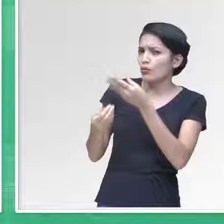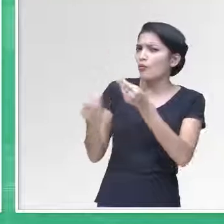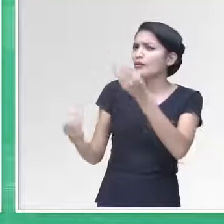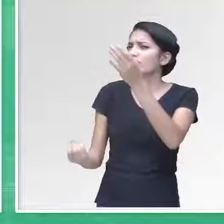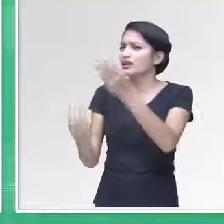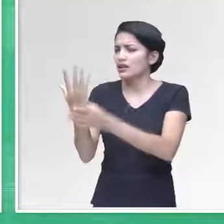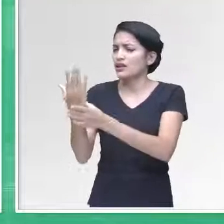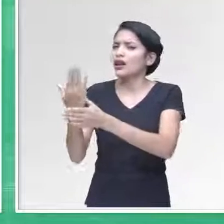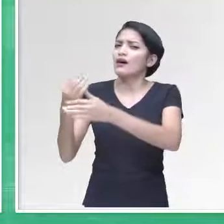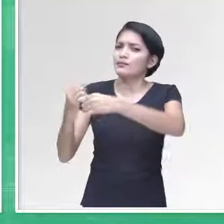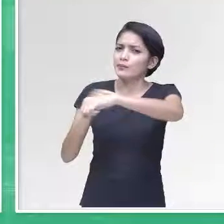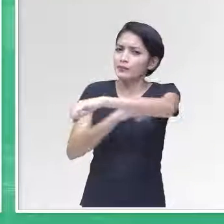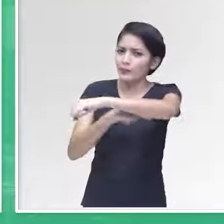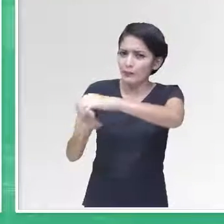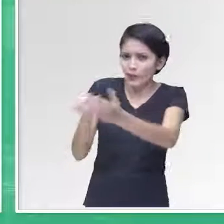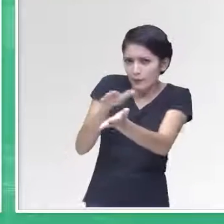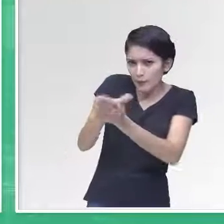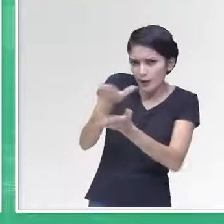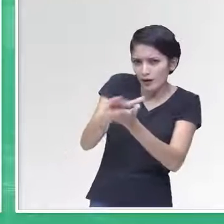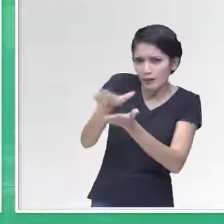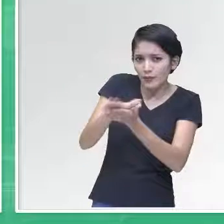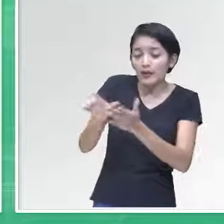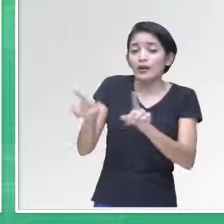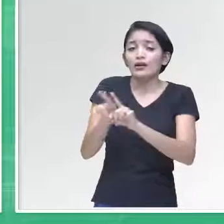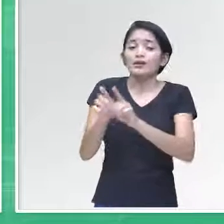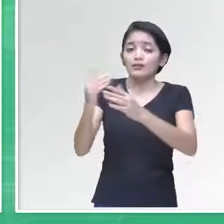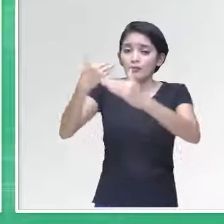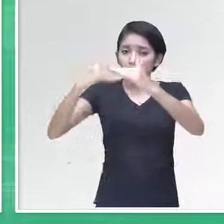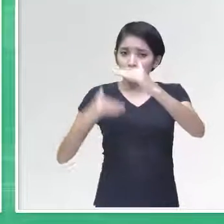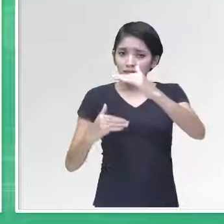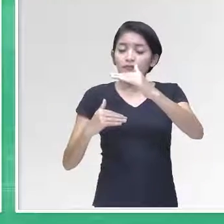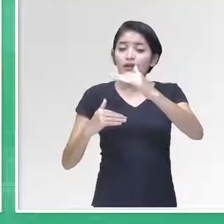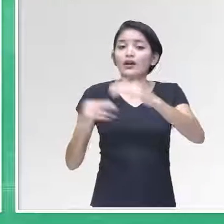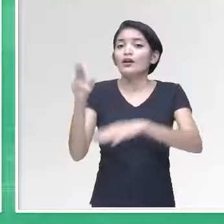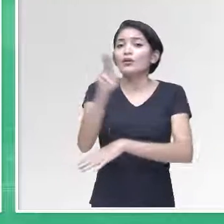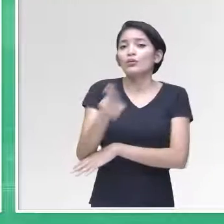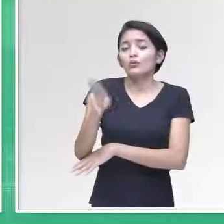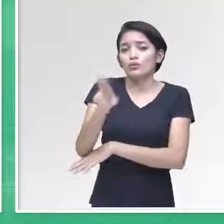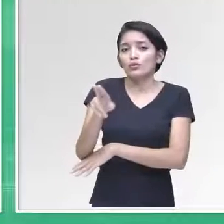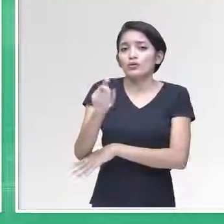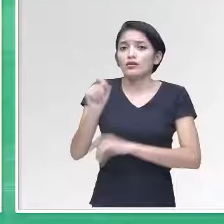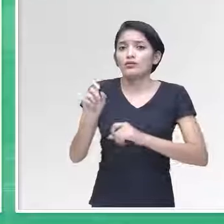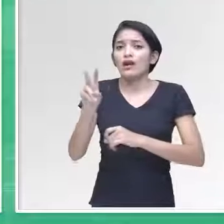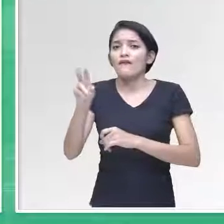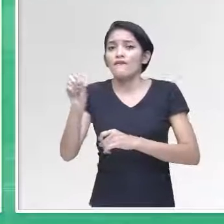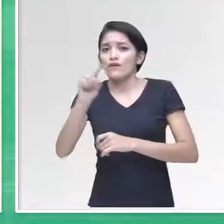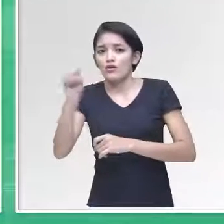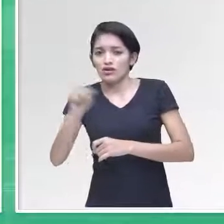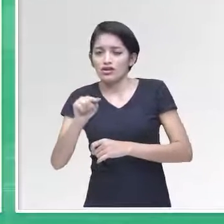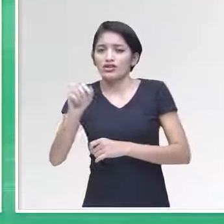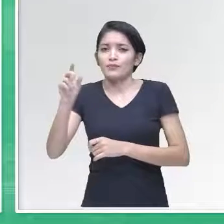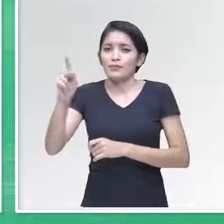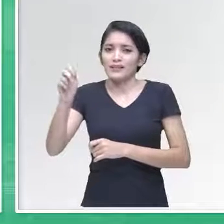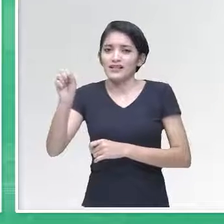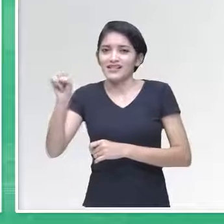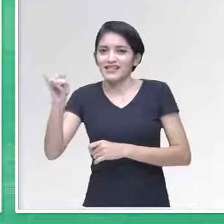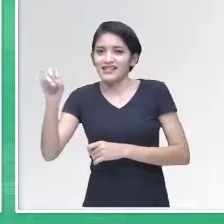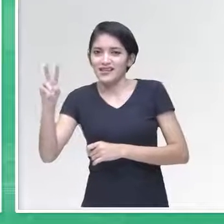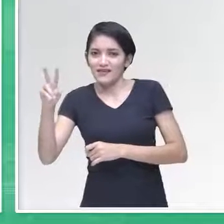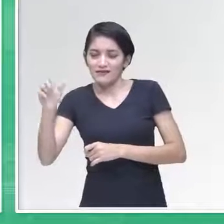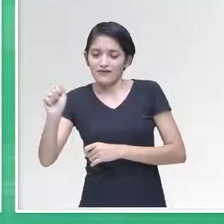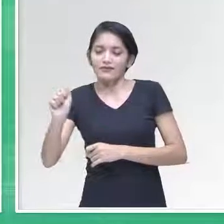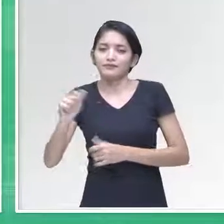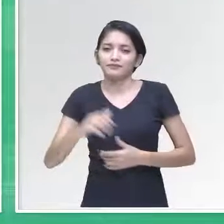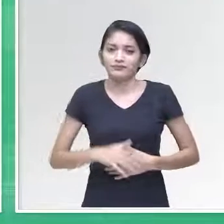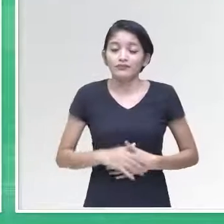impressora, e aqui vem dizendo também, né, vem sendo utilizada a voz passiva com was ejected. Por quê?